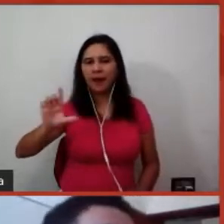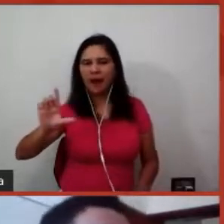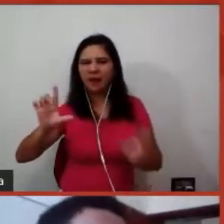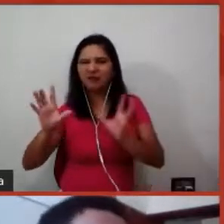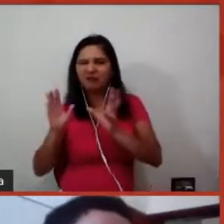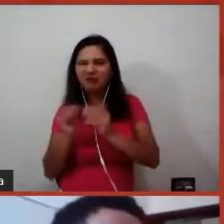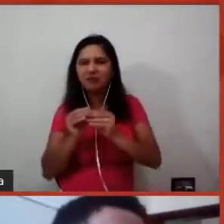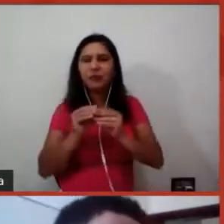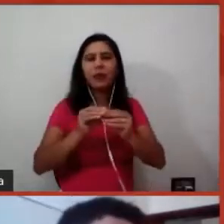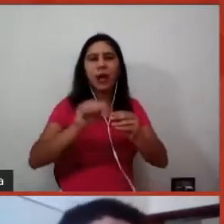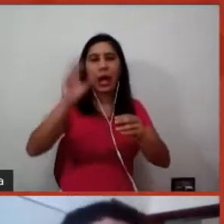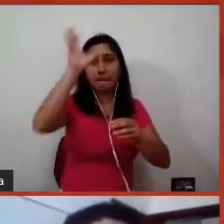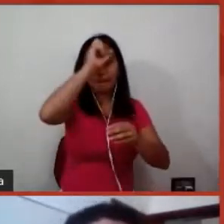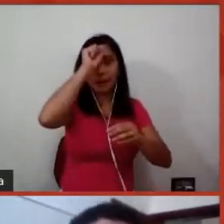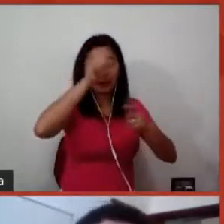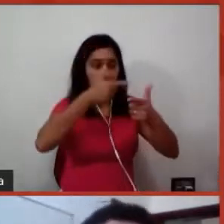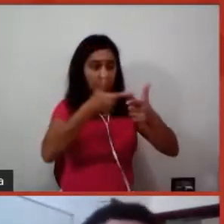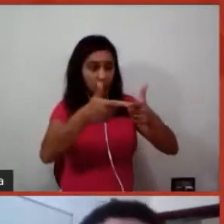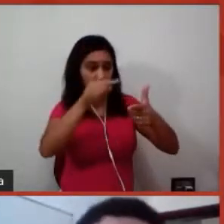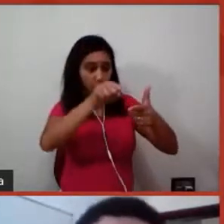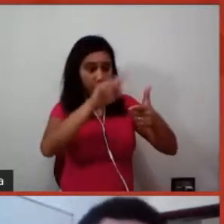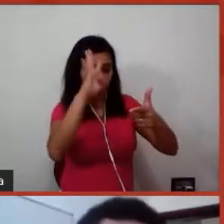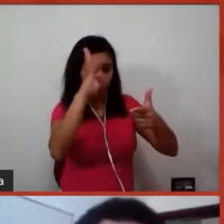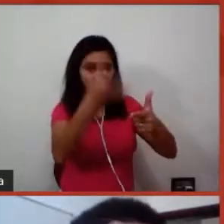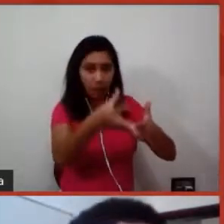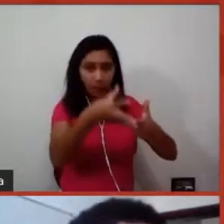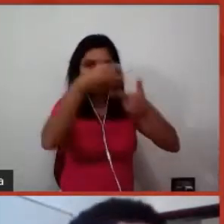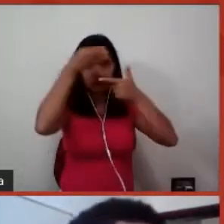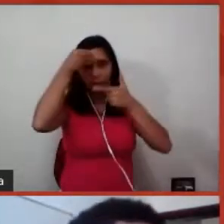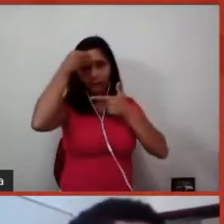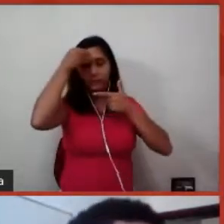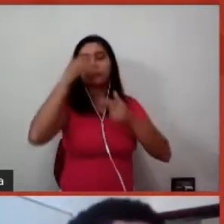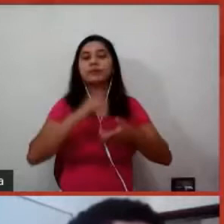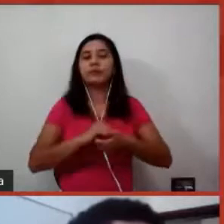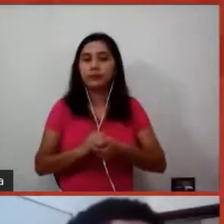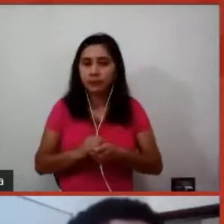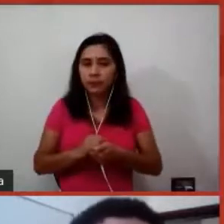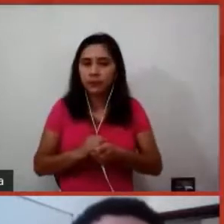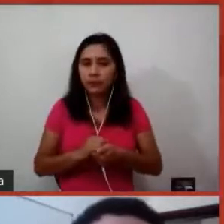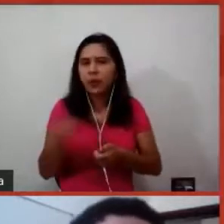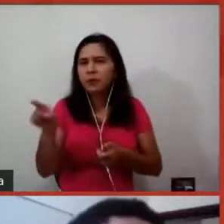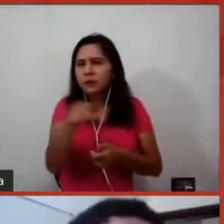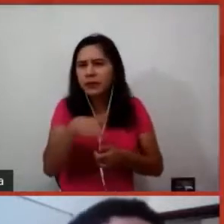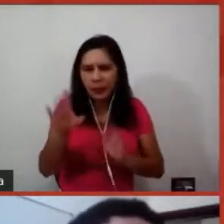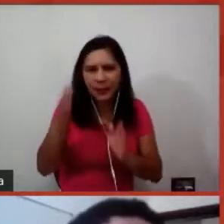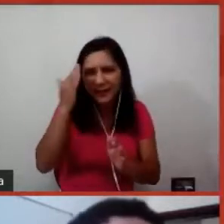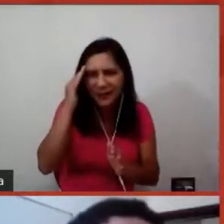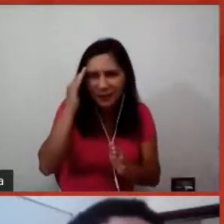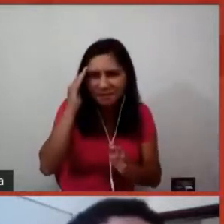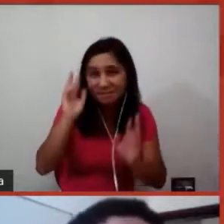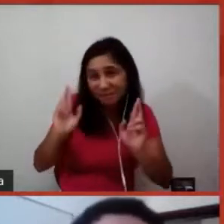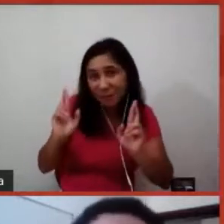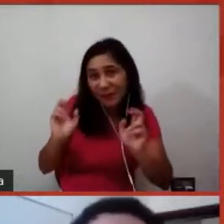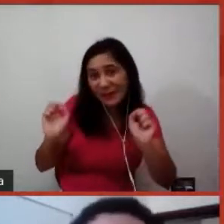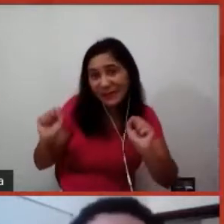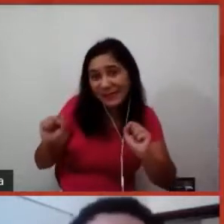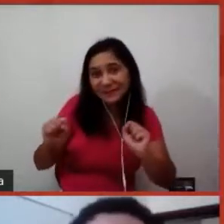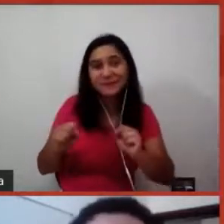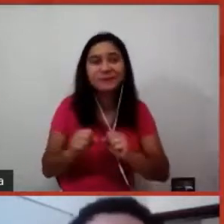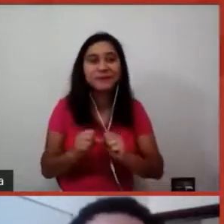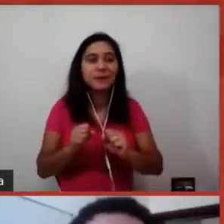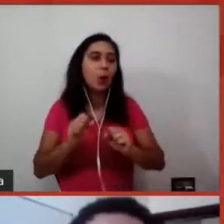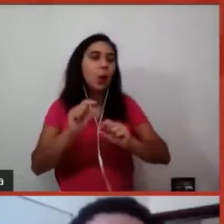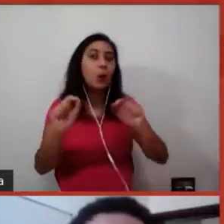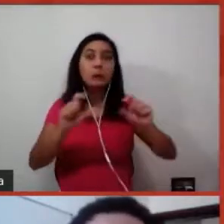né? Bom, pessoal, como vocês já entenderam, né? Espero que sim. O grande